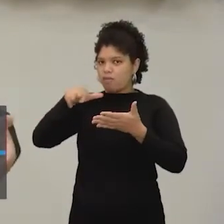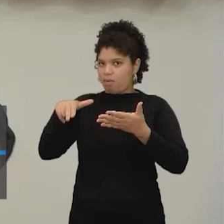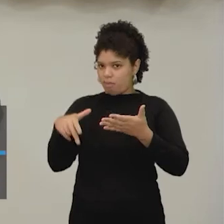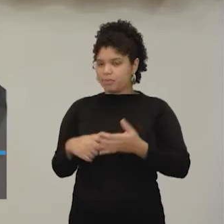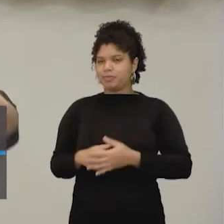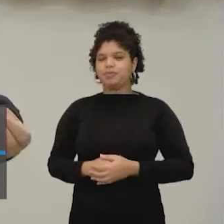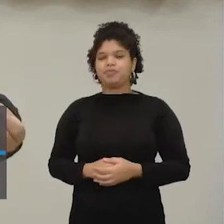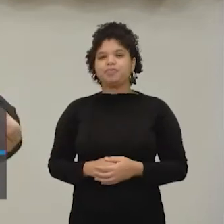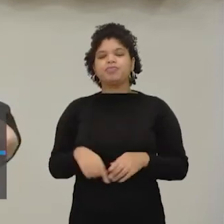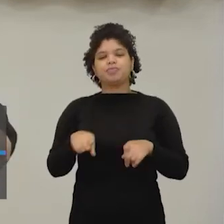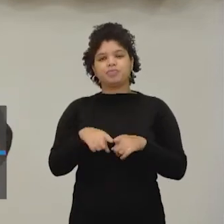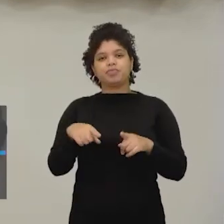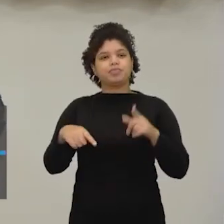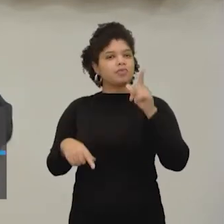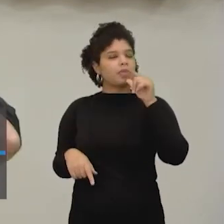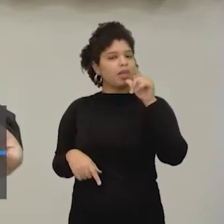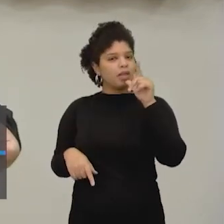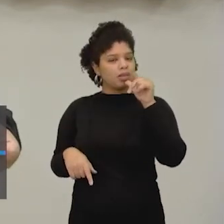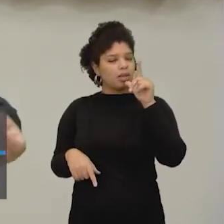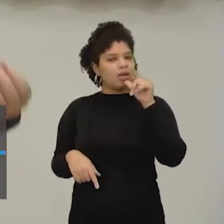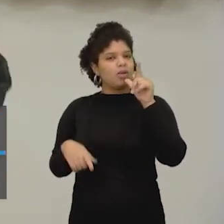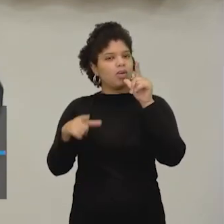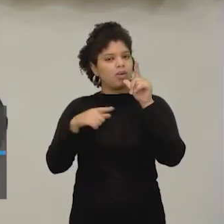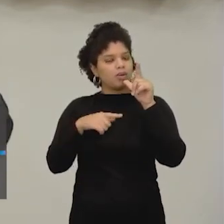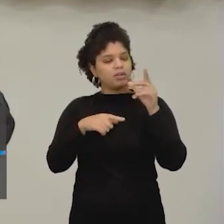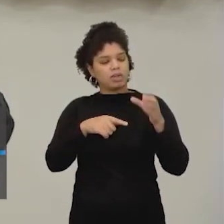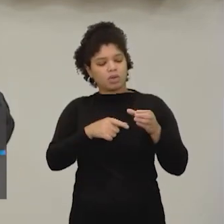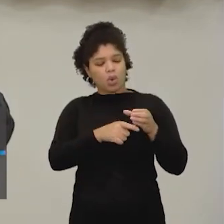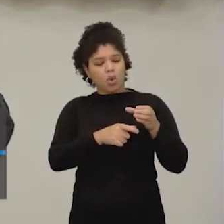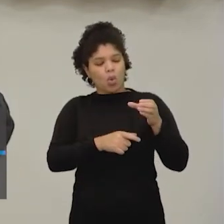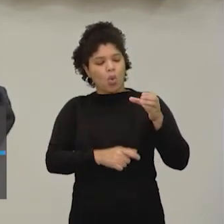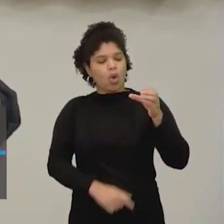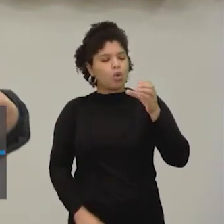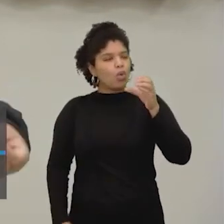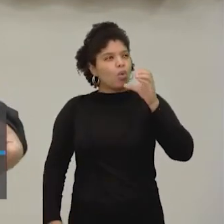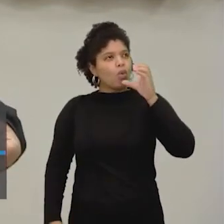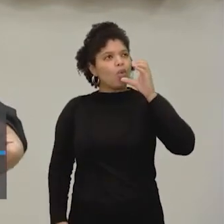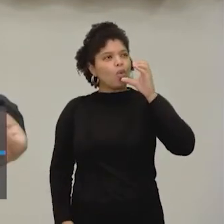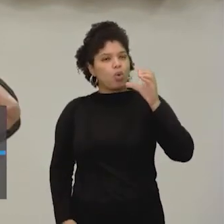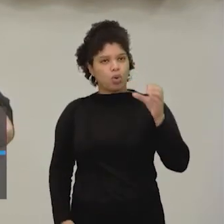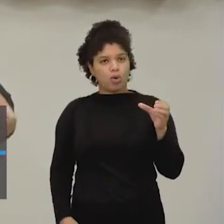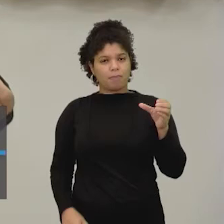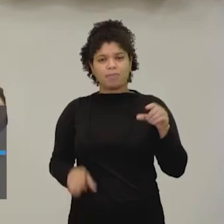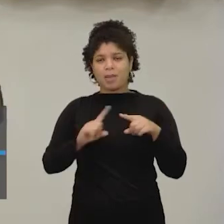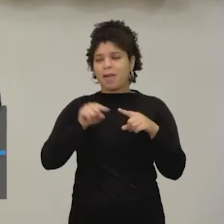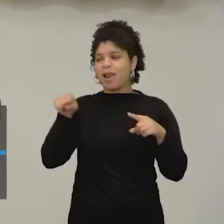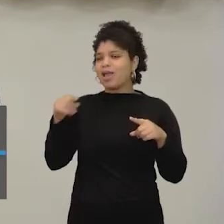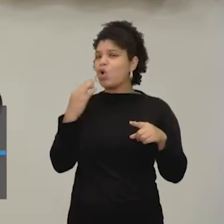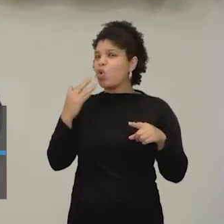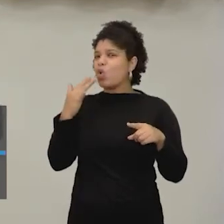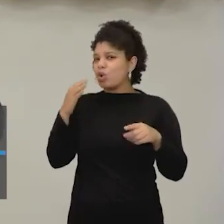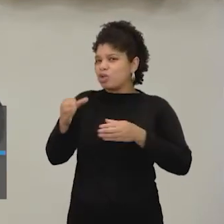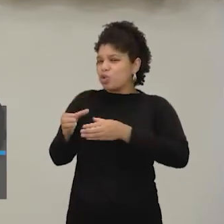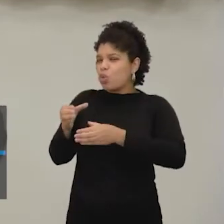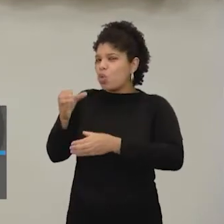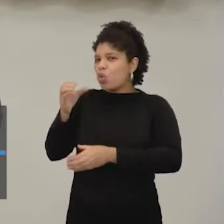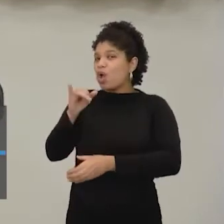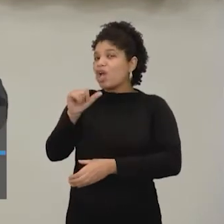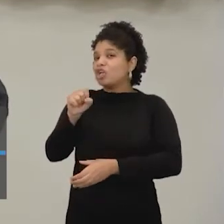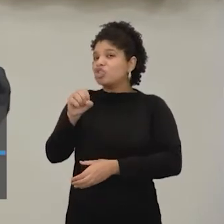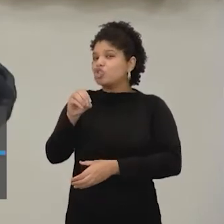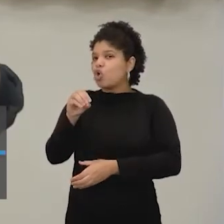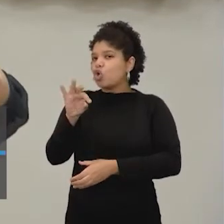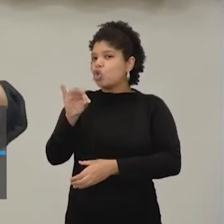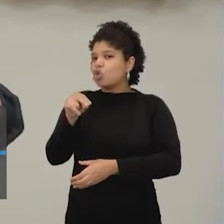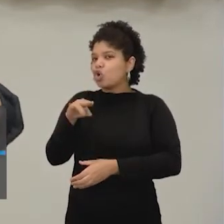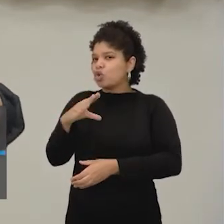água, a gente também tem esses sais dissolvidos, mas no isotônico, ele tem maior concentração.